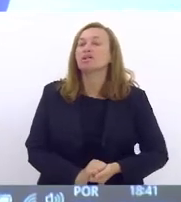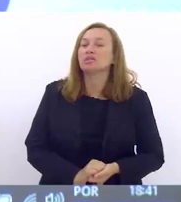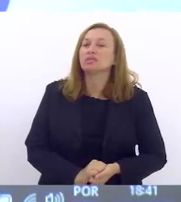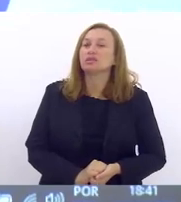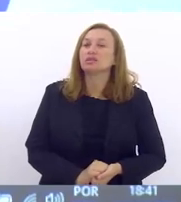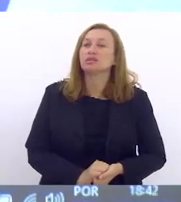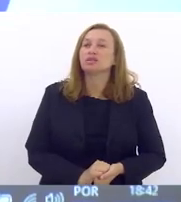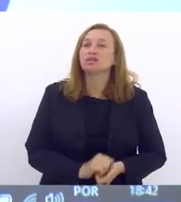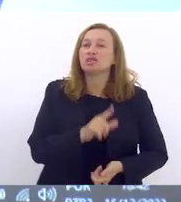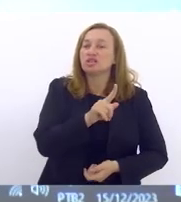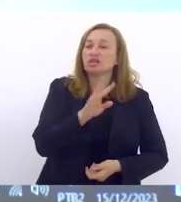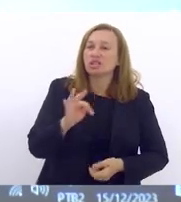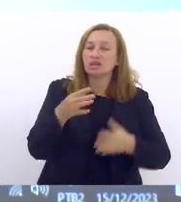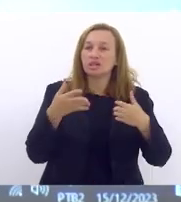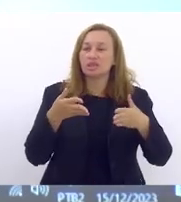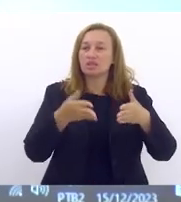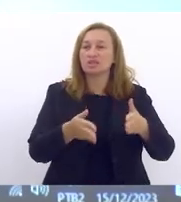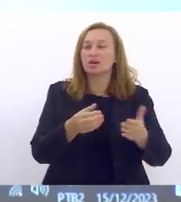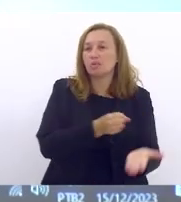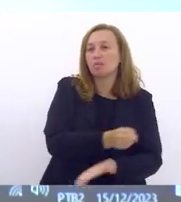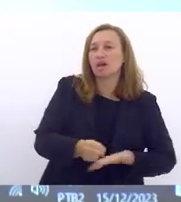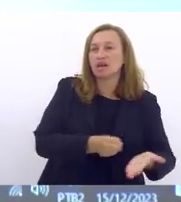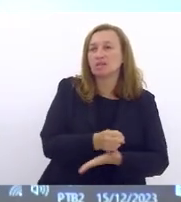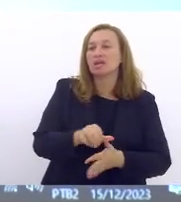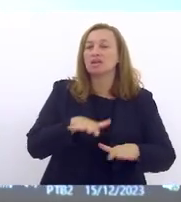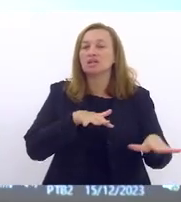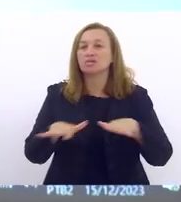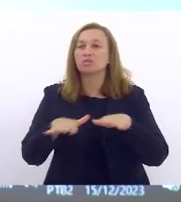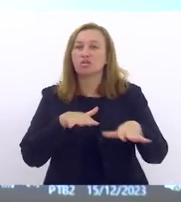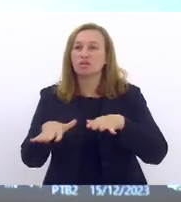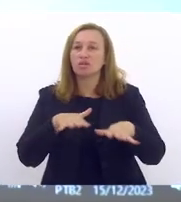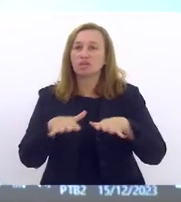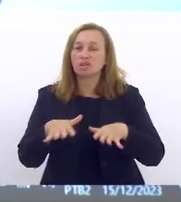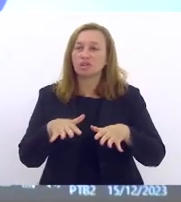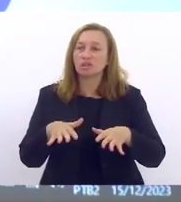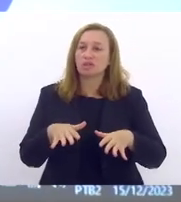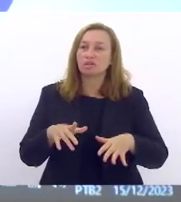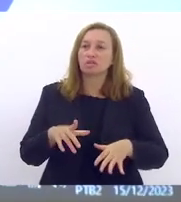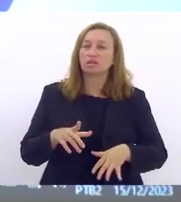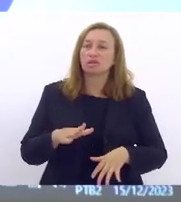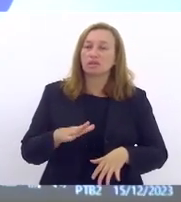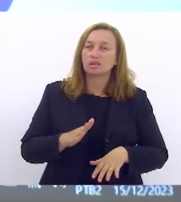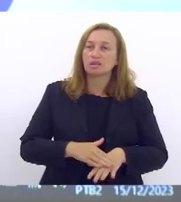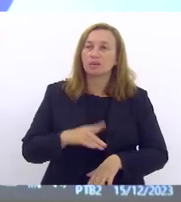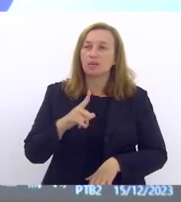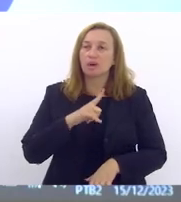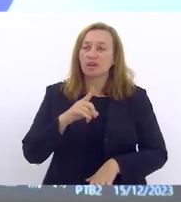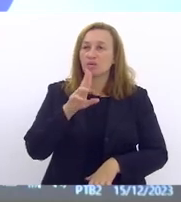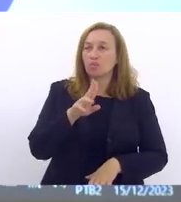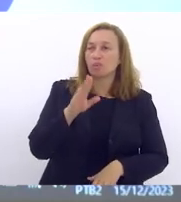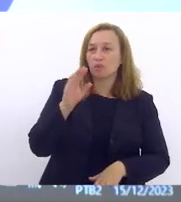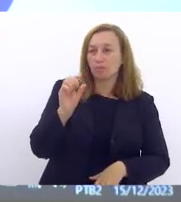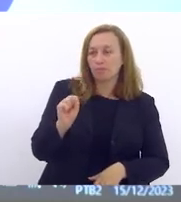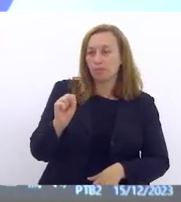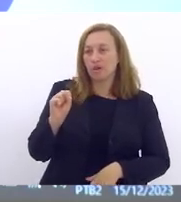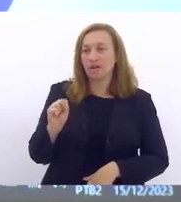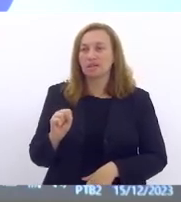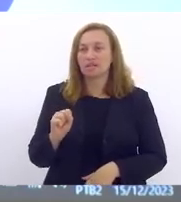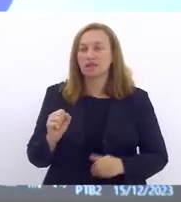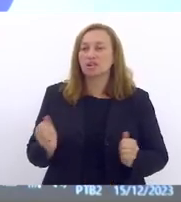o GT de atenção básica, que está fazendo esse movimento para a gente alcançar mais UBSs. Estar presente no